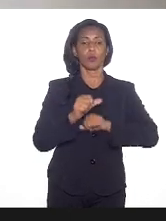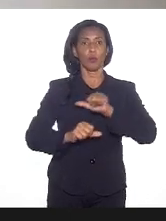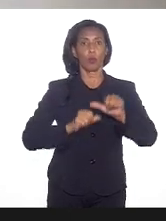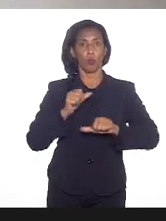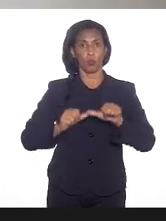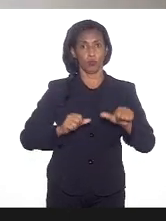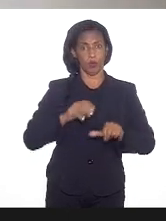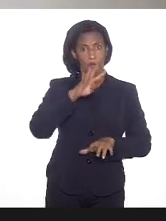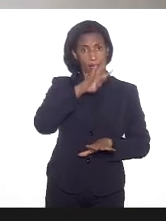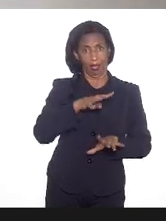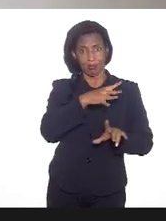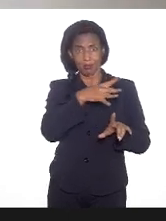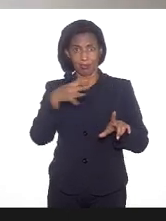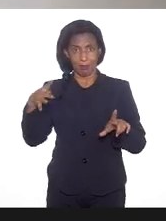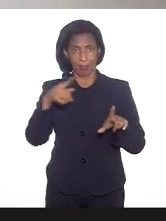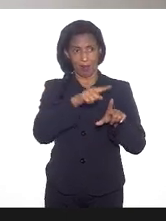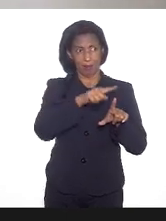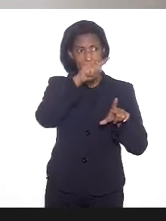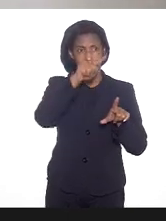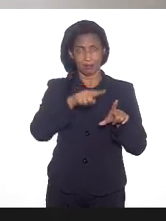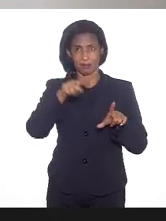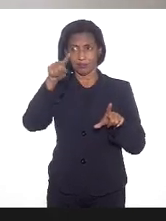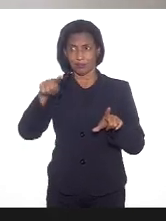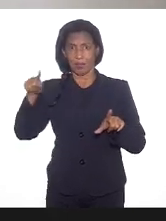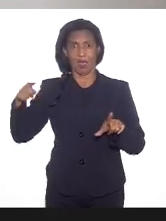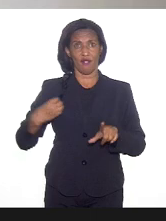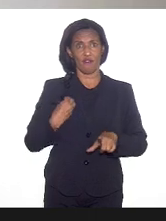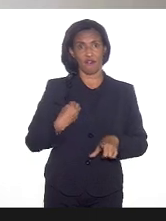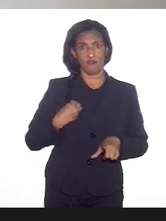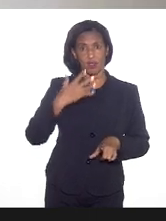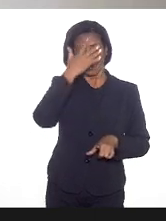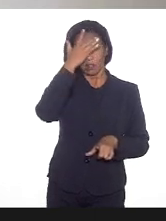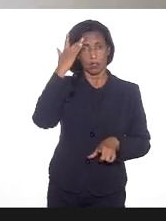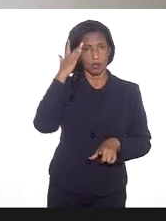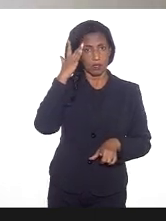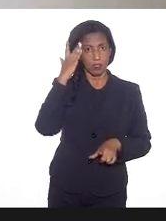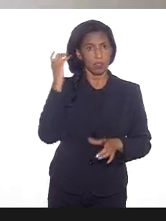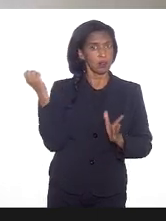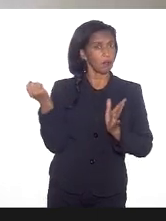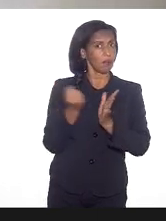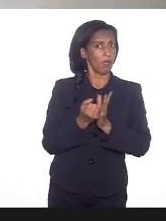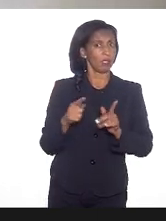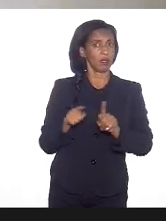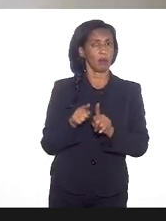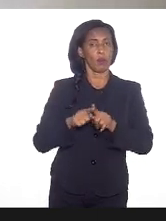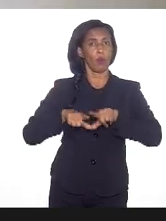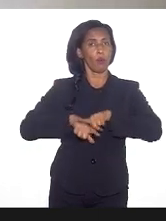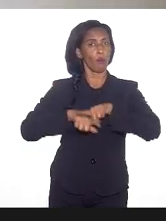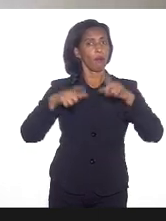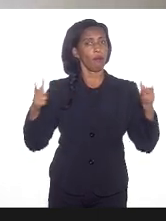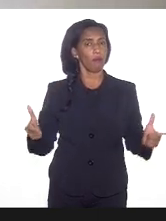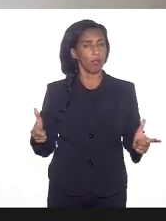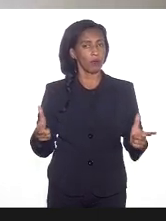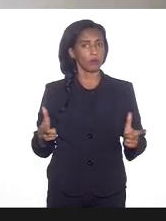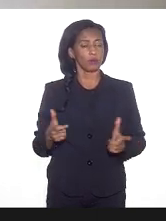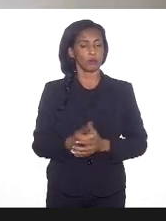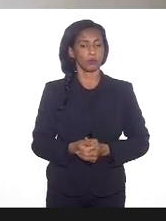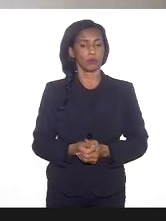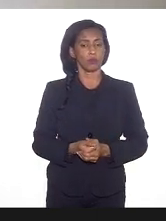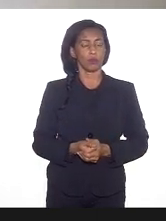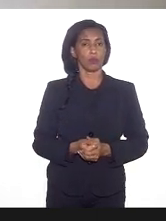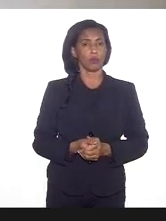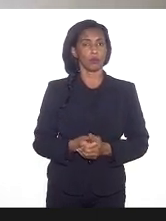tabela que projeta a expectativa de vida dos servidores, isso impactou um aumento do déficit